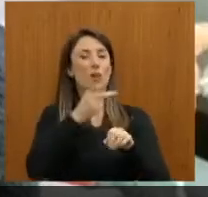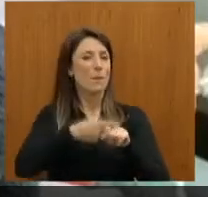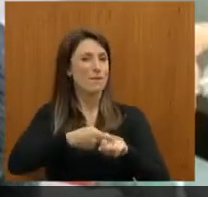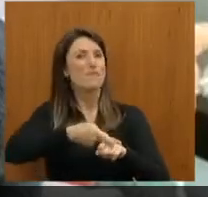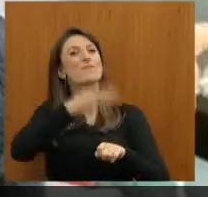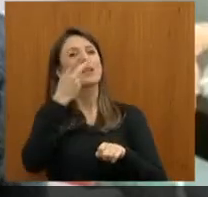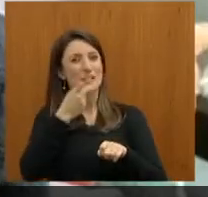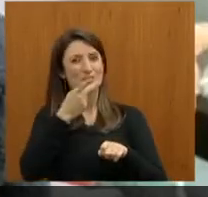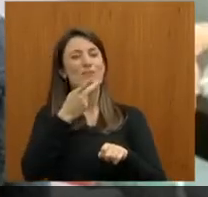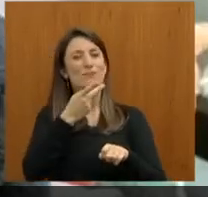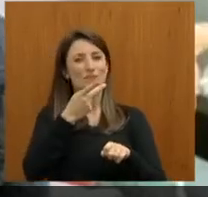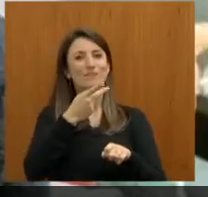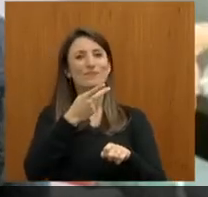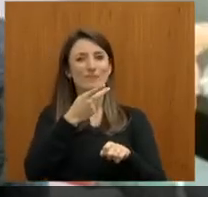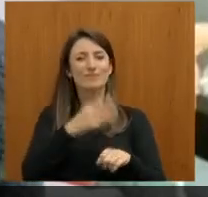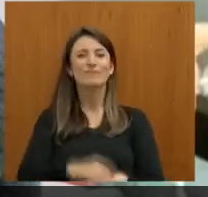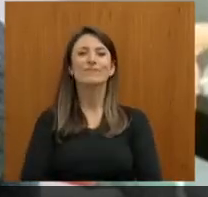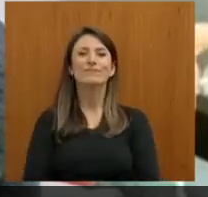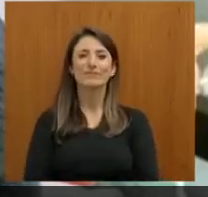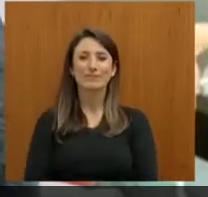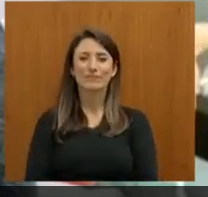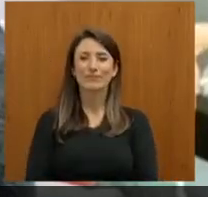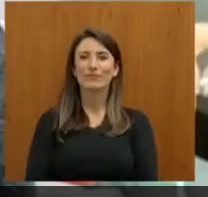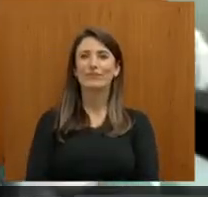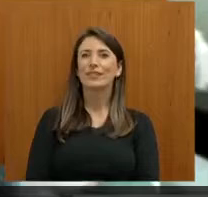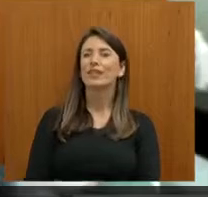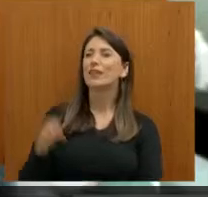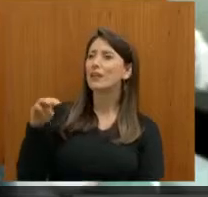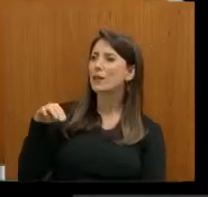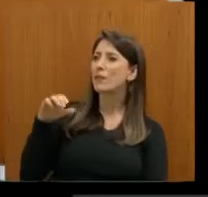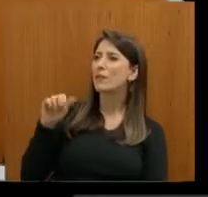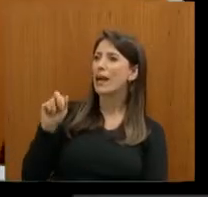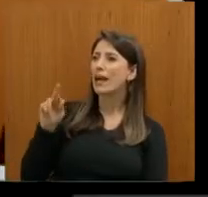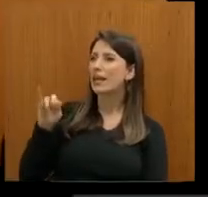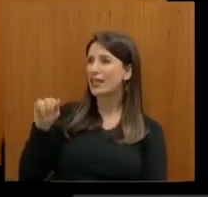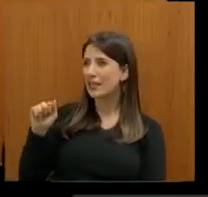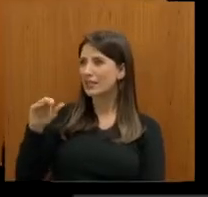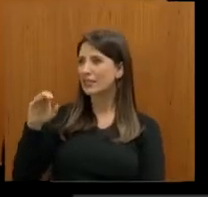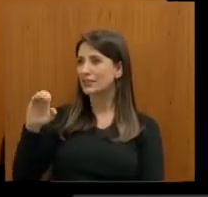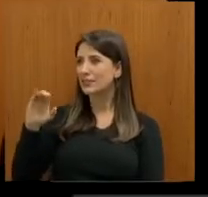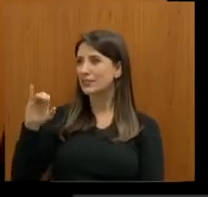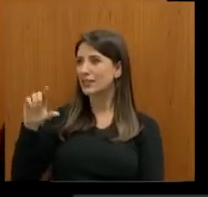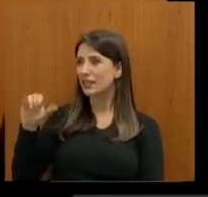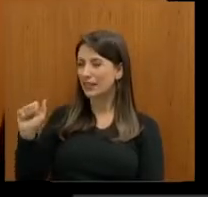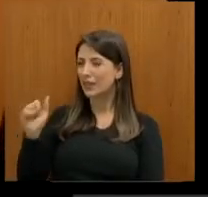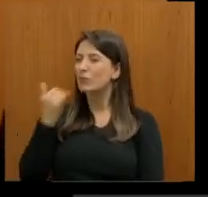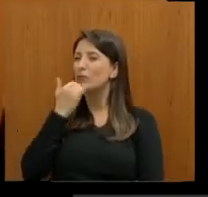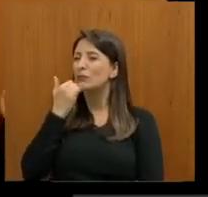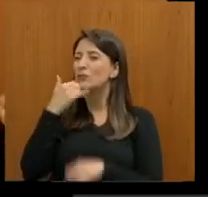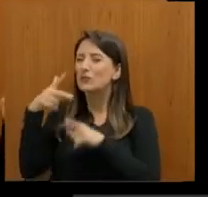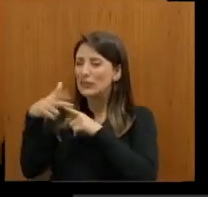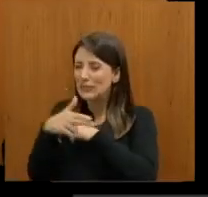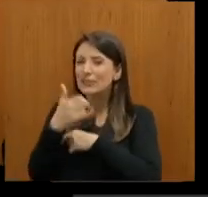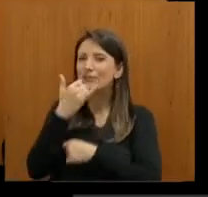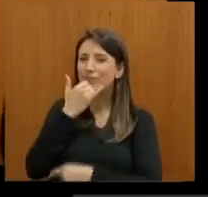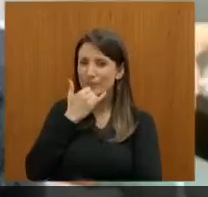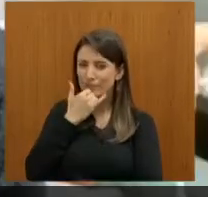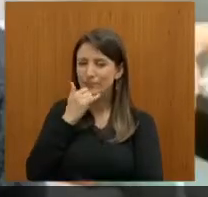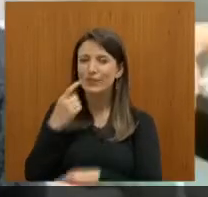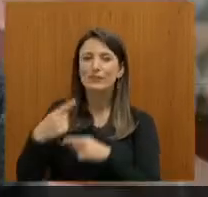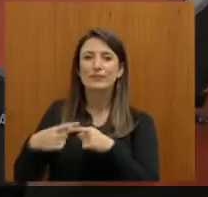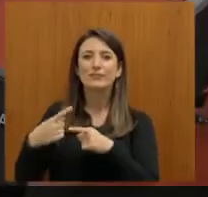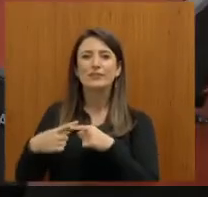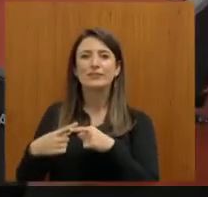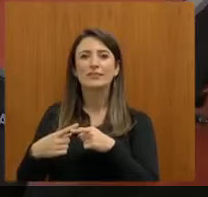premiação bom O Guardião Oi só um momentinho deixa eu te interromper aqui um pouquinho é